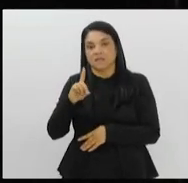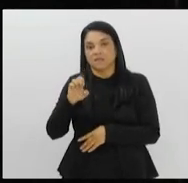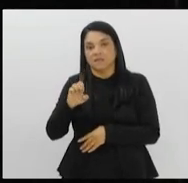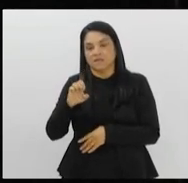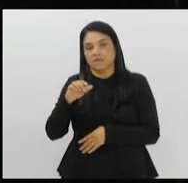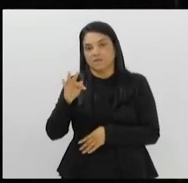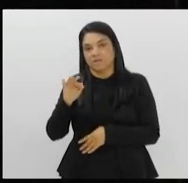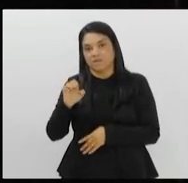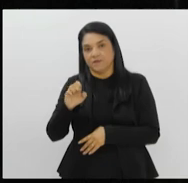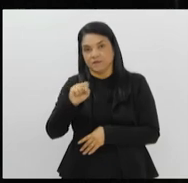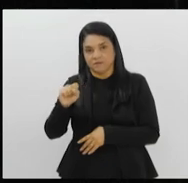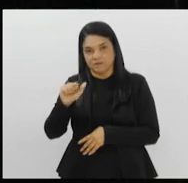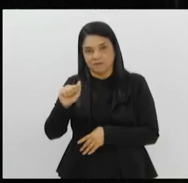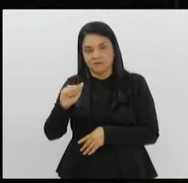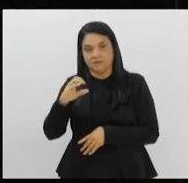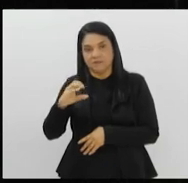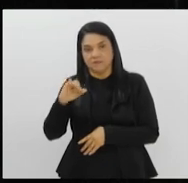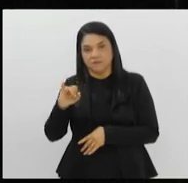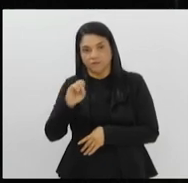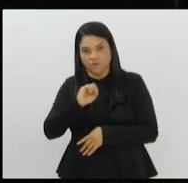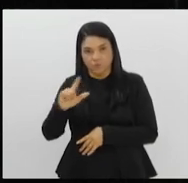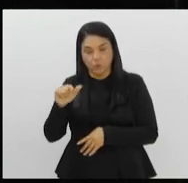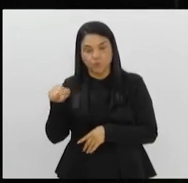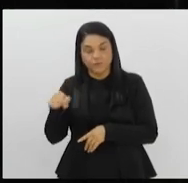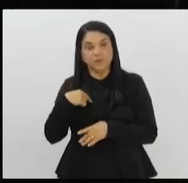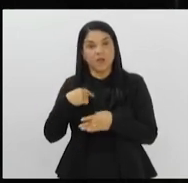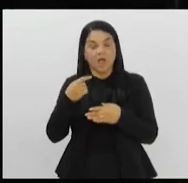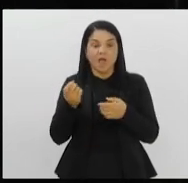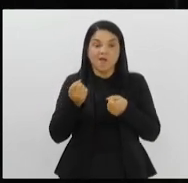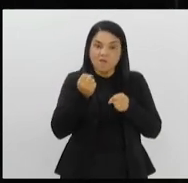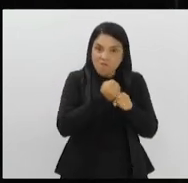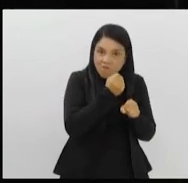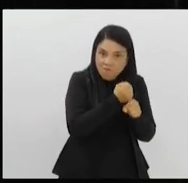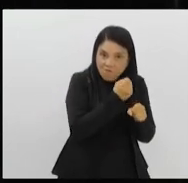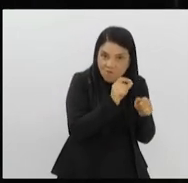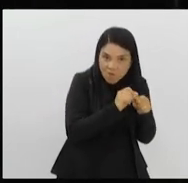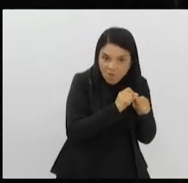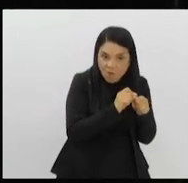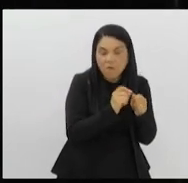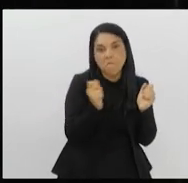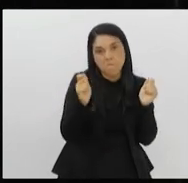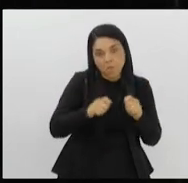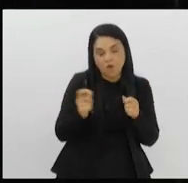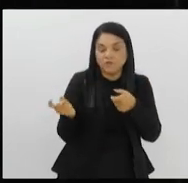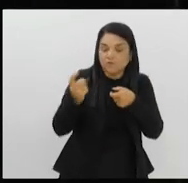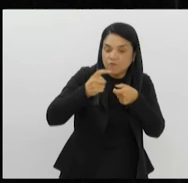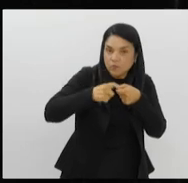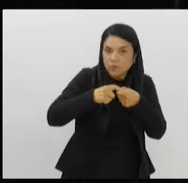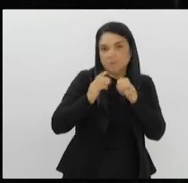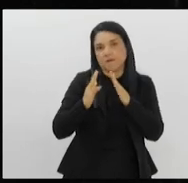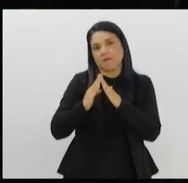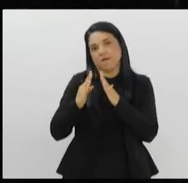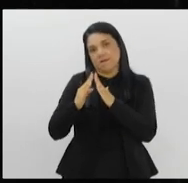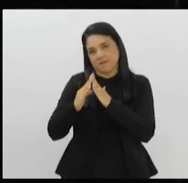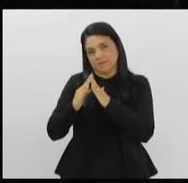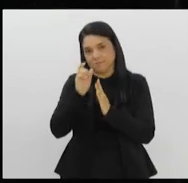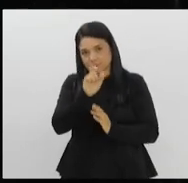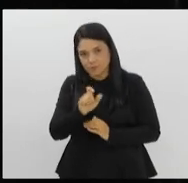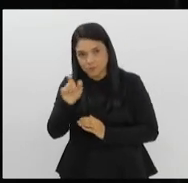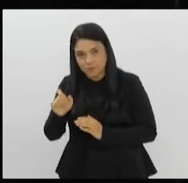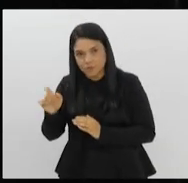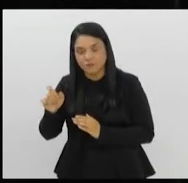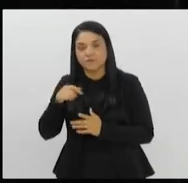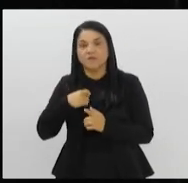de contenção, os moradores podem retornar para as suas casas, não é, de origem, saindo, então, do